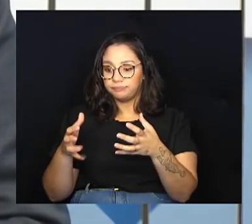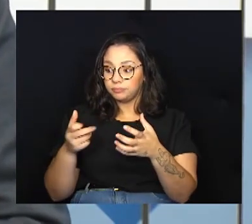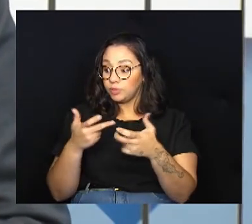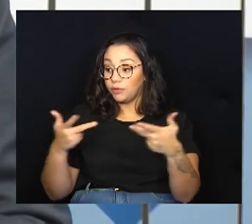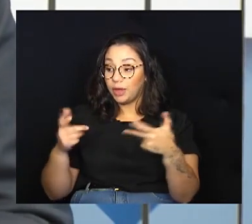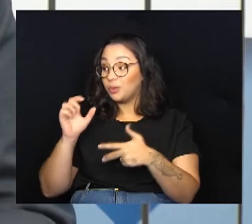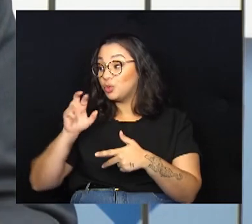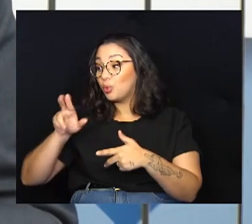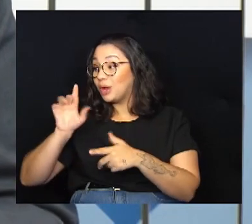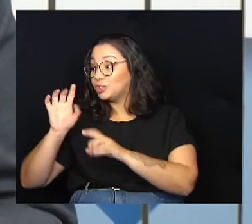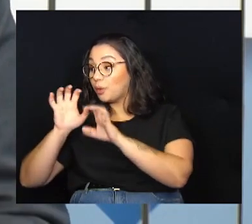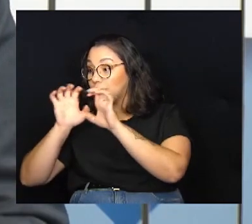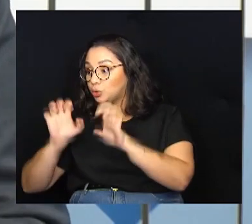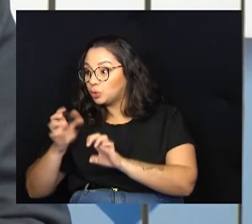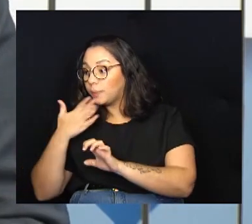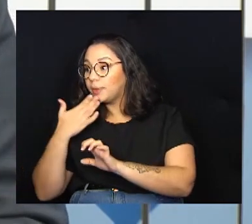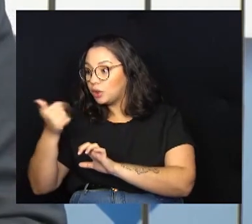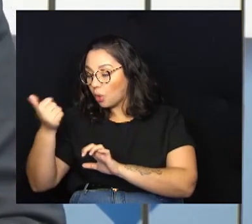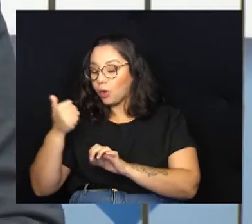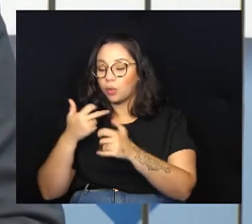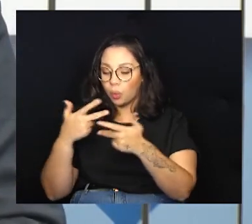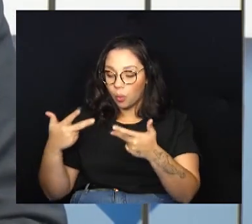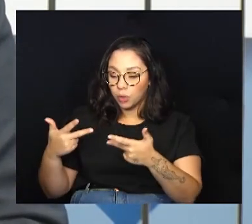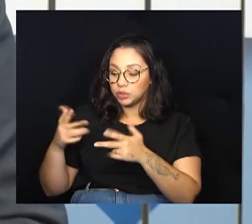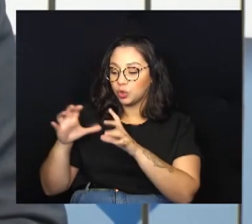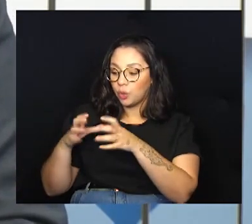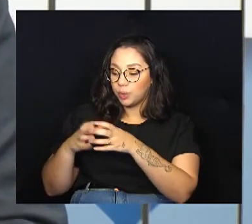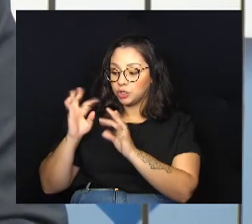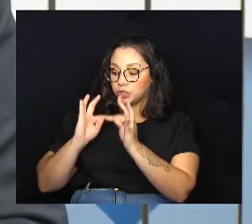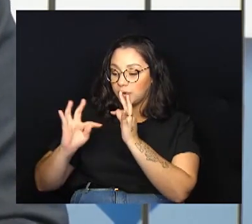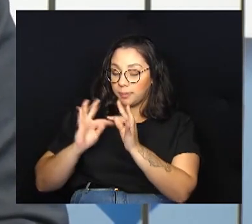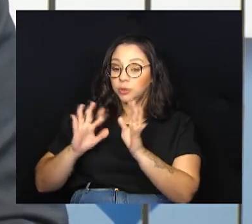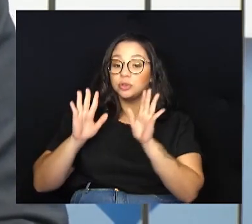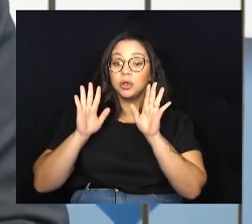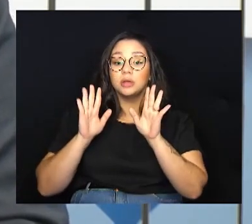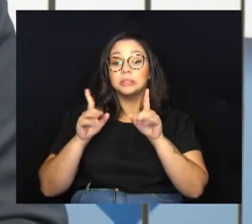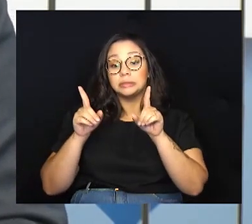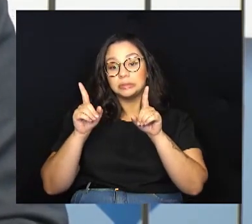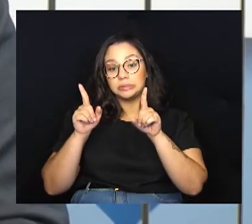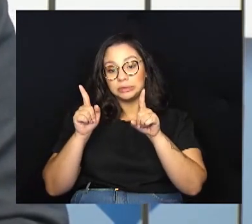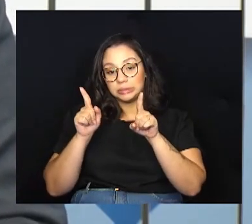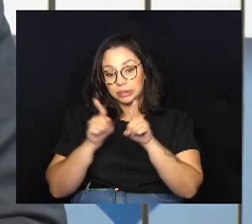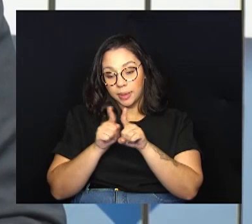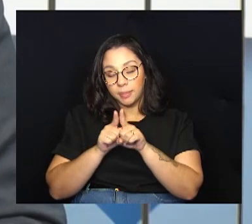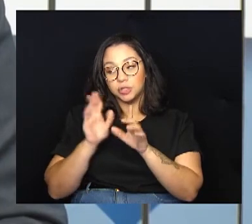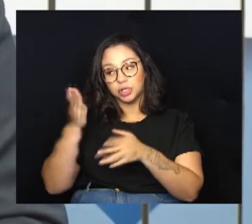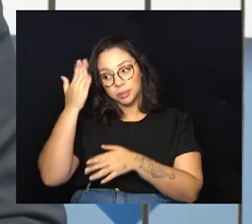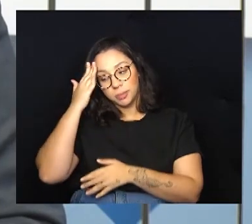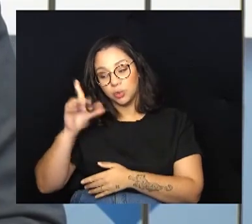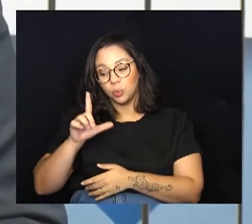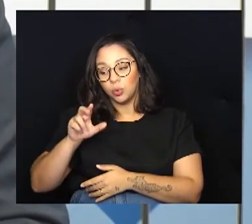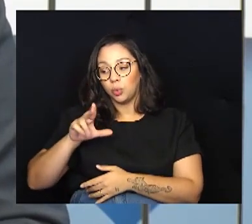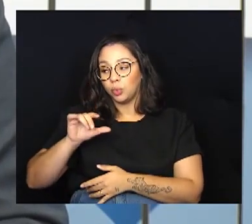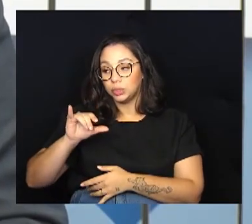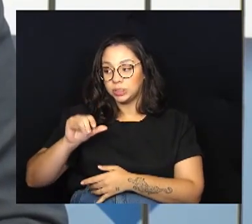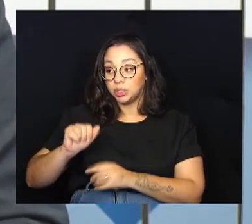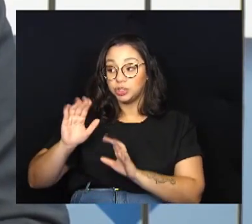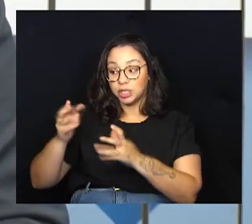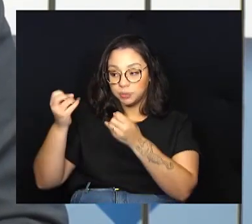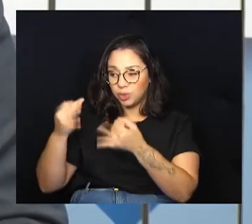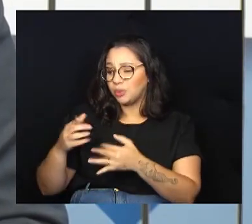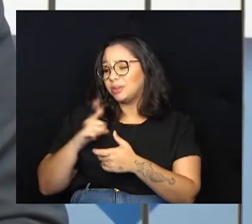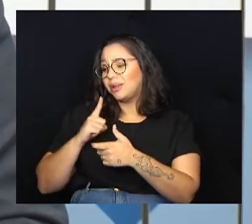estudar. Não adianta a gente achar que sem estudar a gente chega... Outros países diminuíram seus